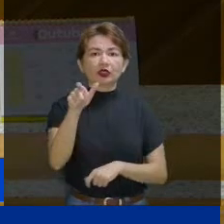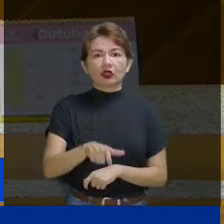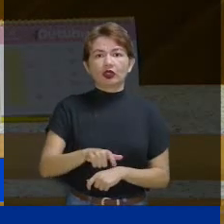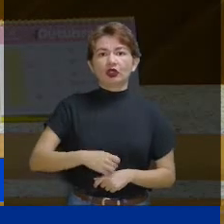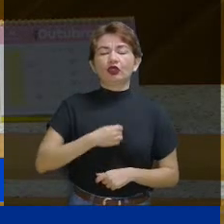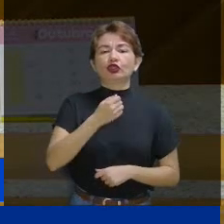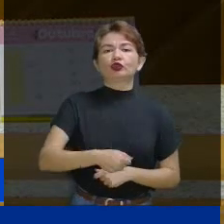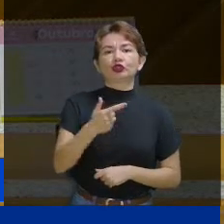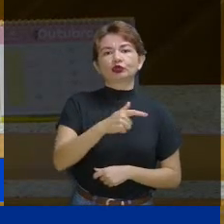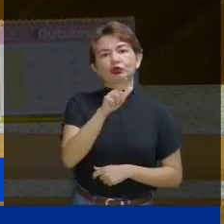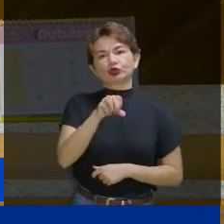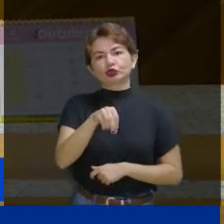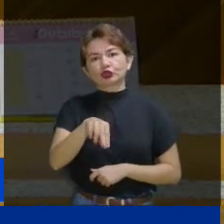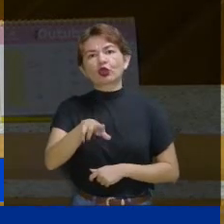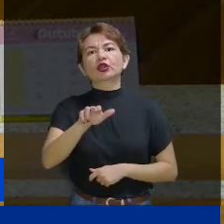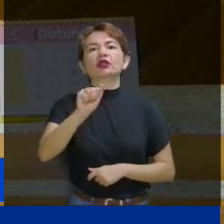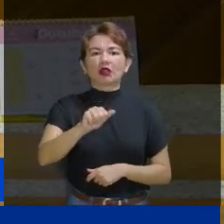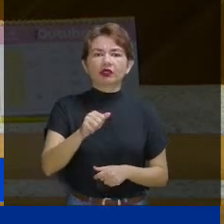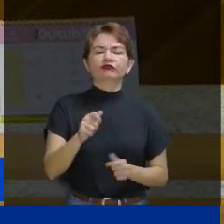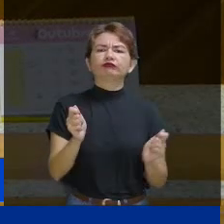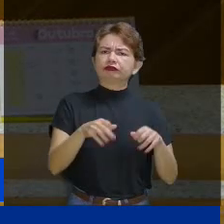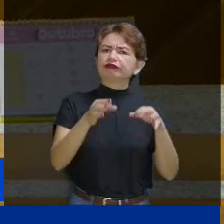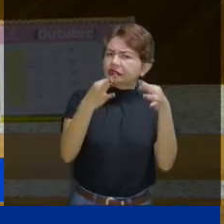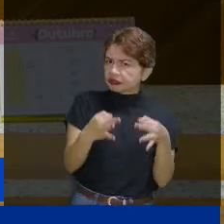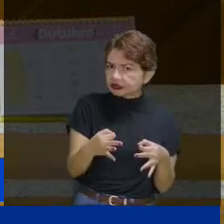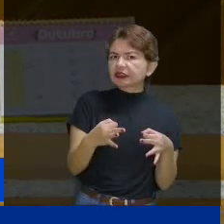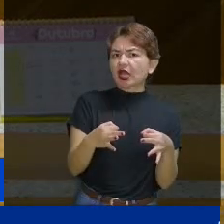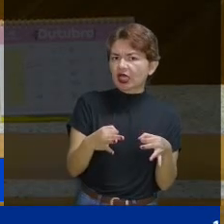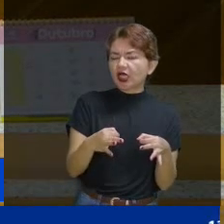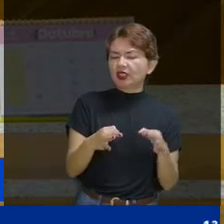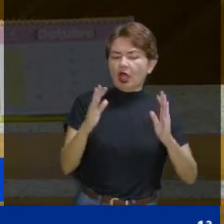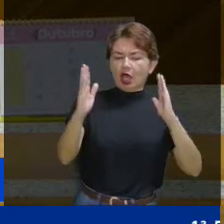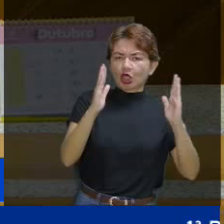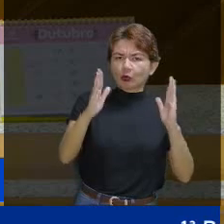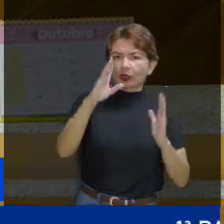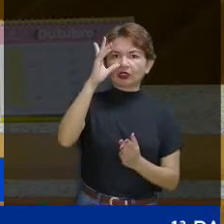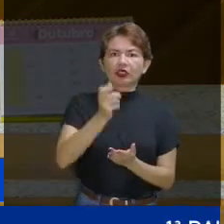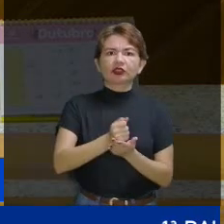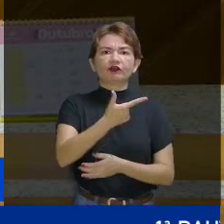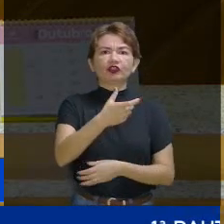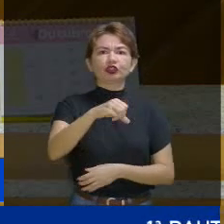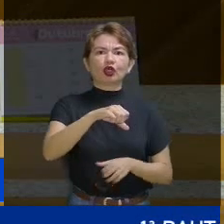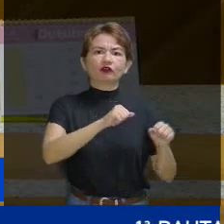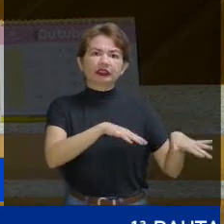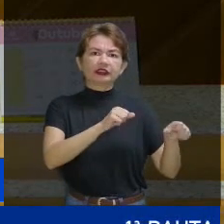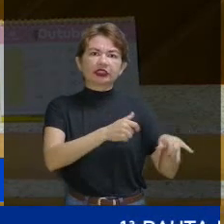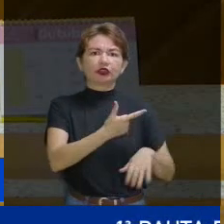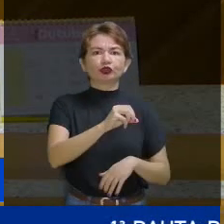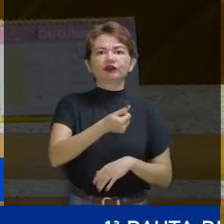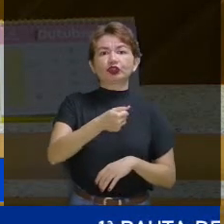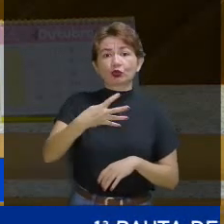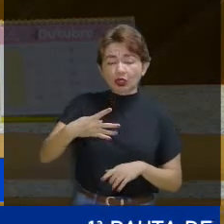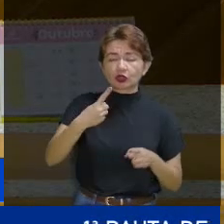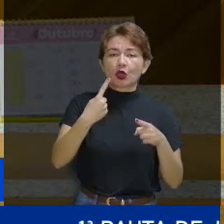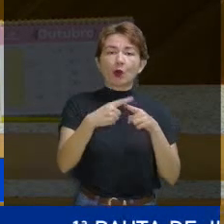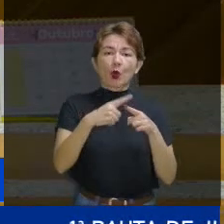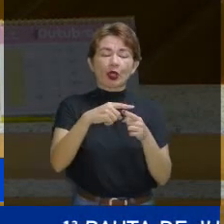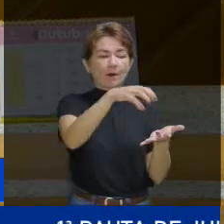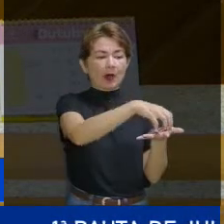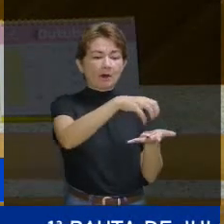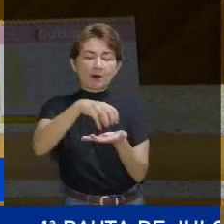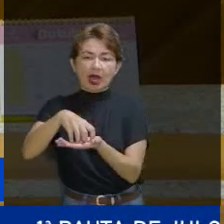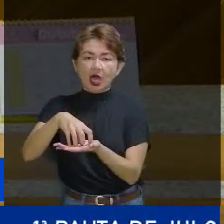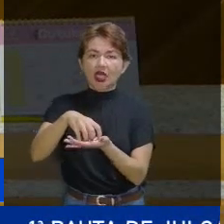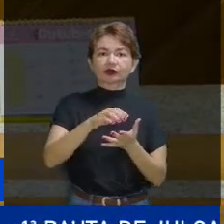da 2ª Zona Eleitoral de Macapá estava correta no momento da decisão de 29/9/24, pois os